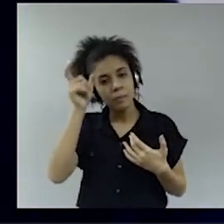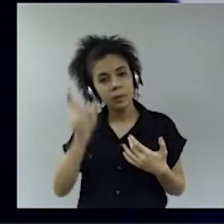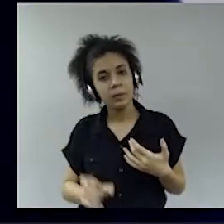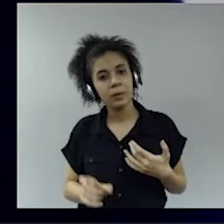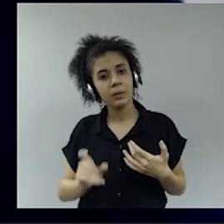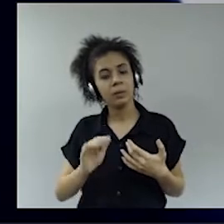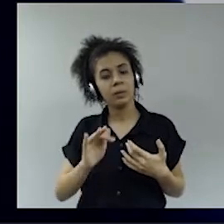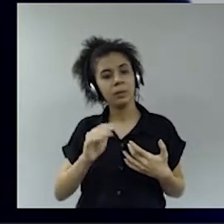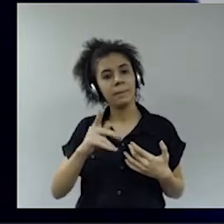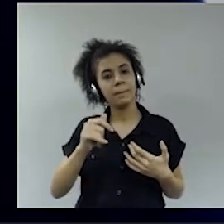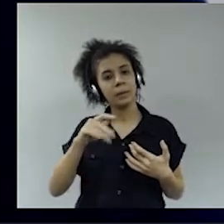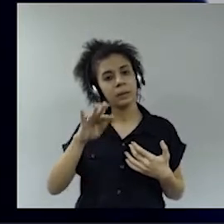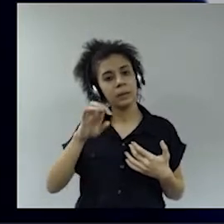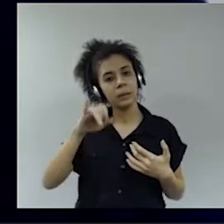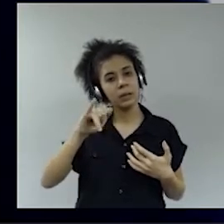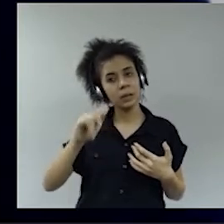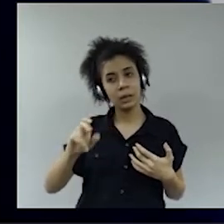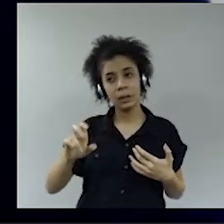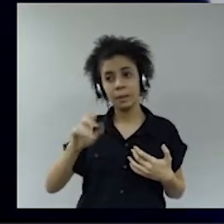Felipe Santa Cruz.